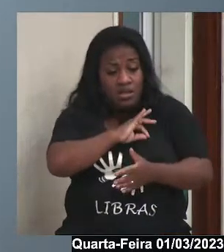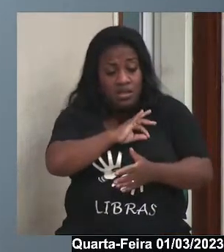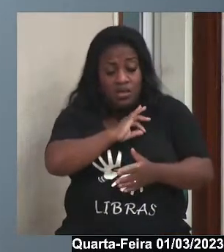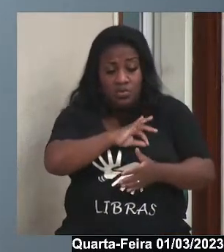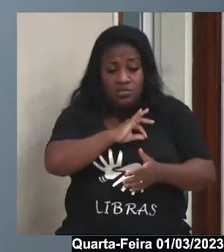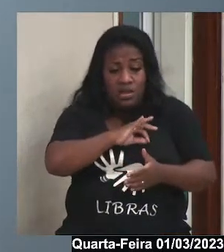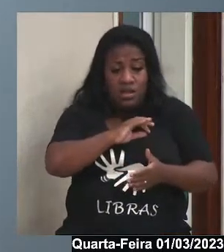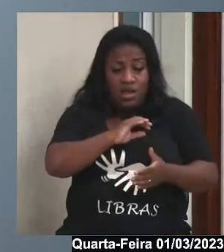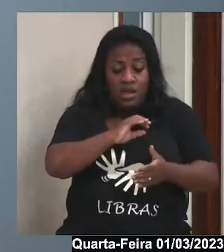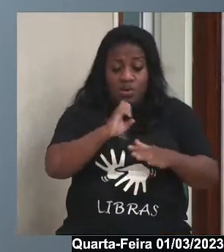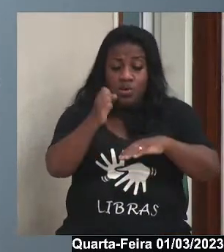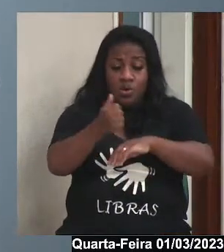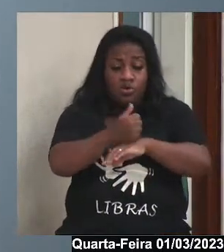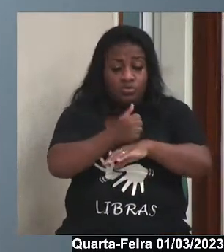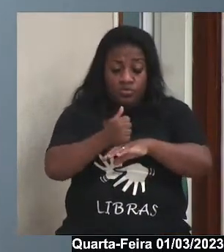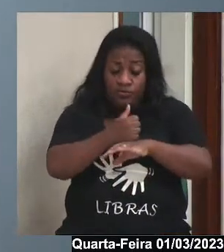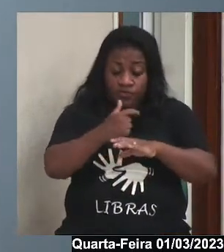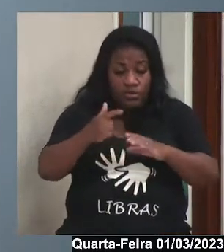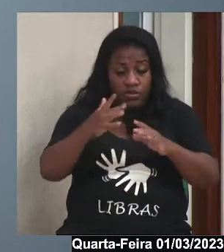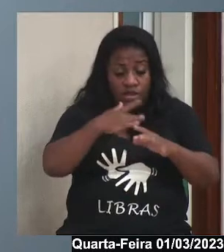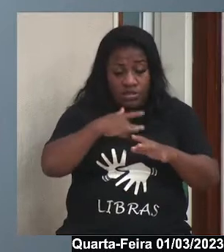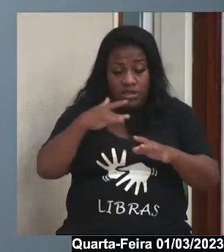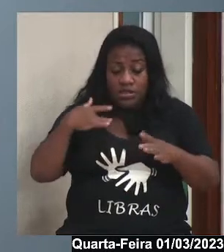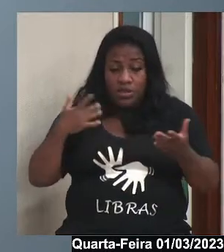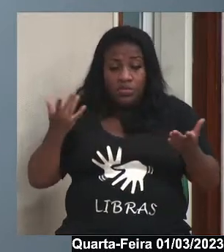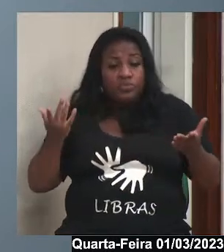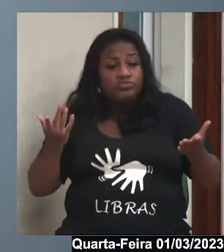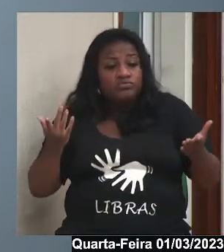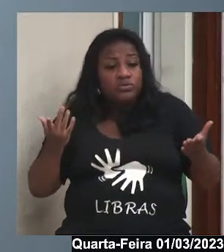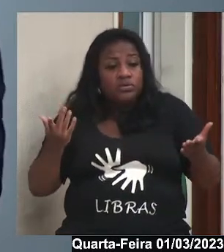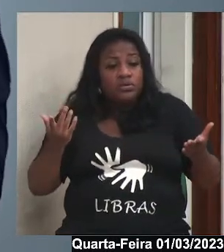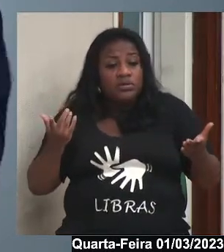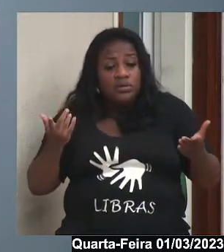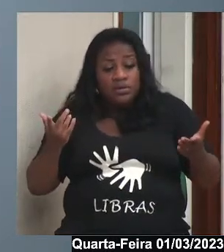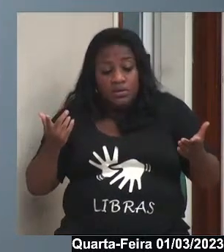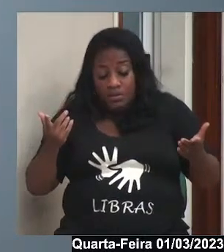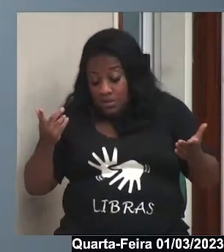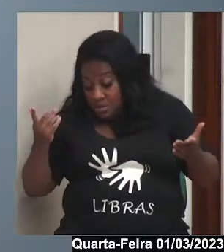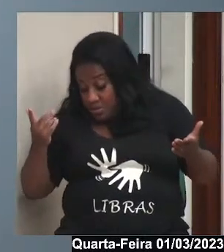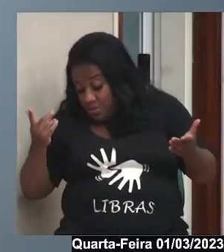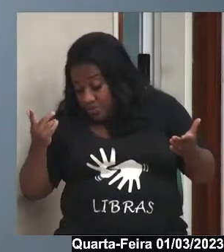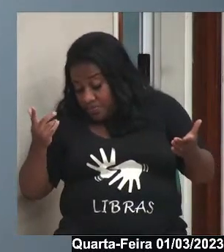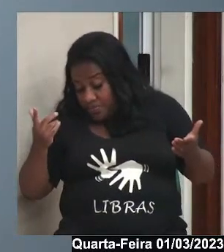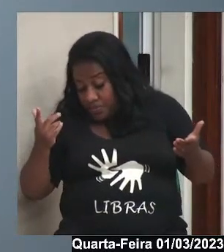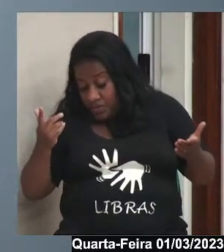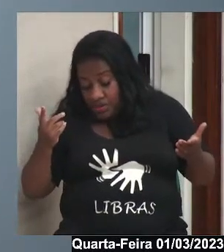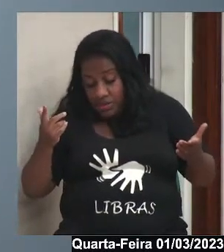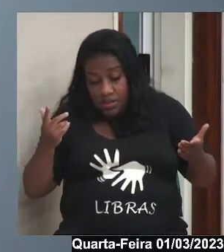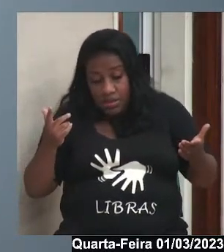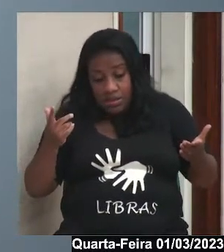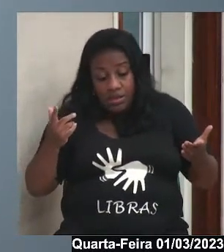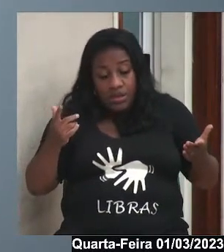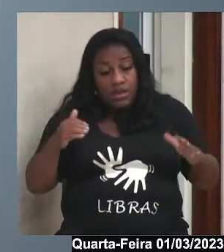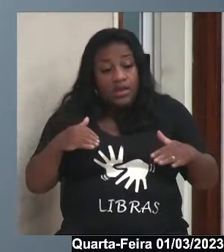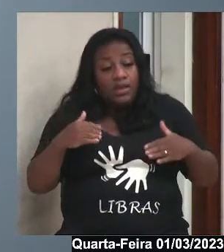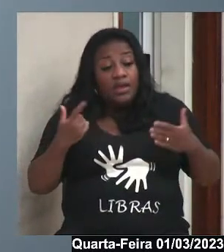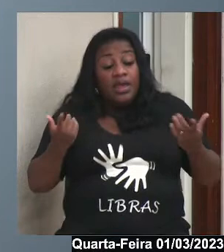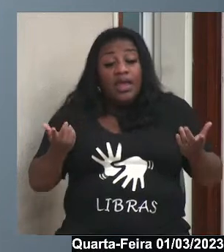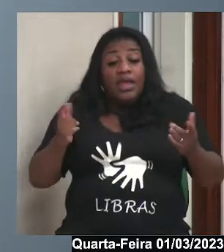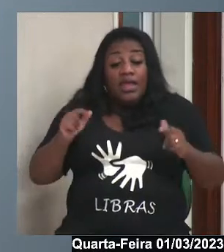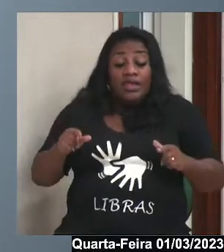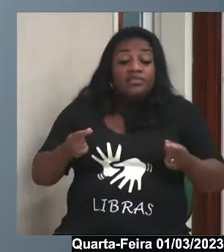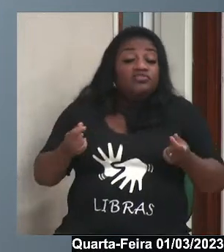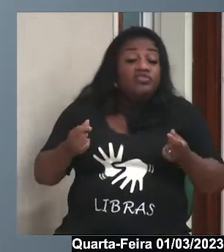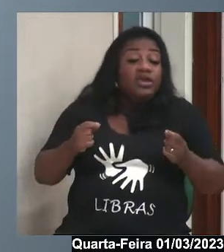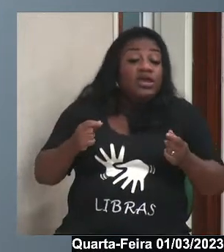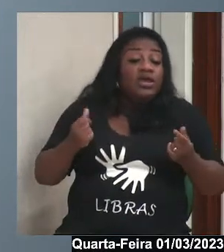quase todo o dinheiro que o município, por exemplo, de Embu Guaçu tem no ano inteiro. Esse dinheiro